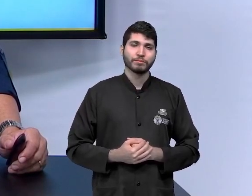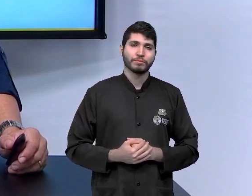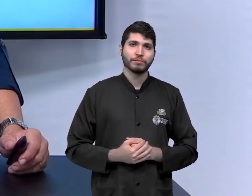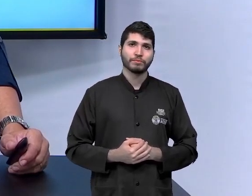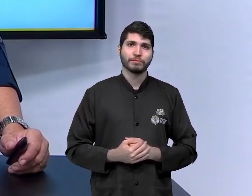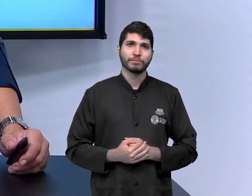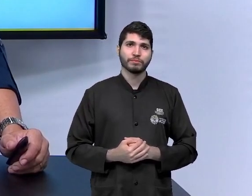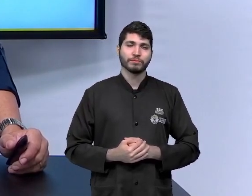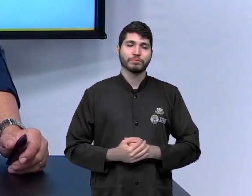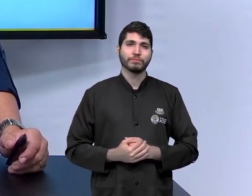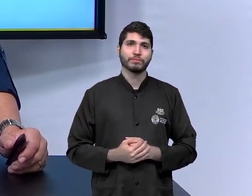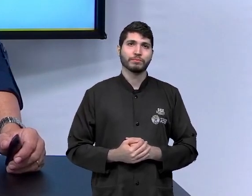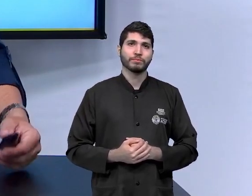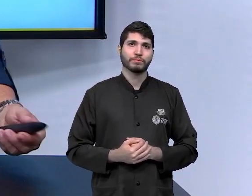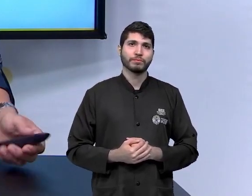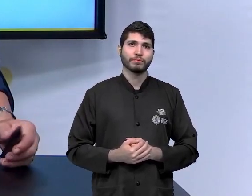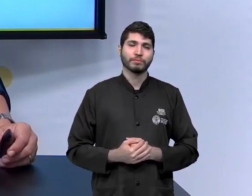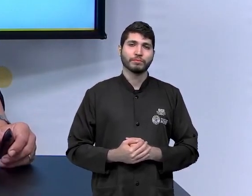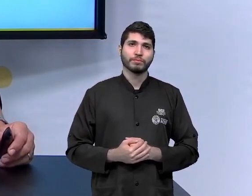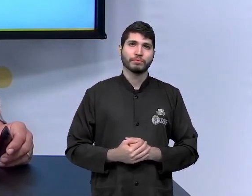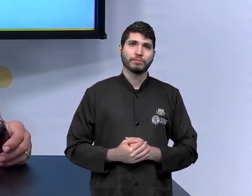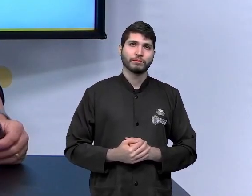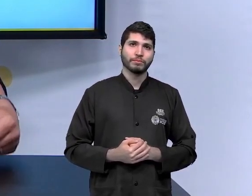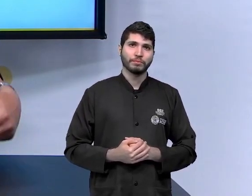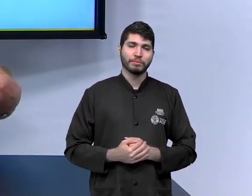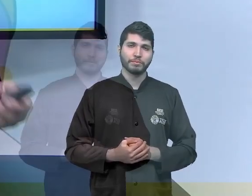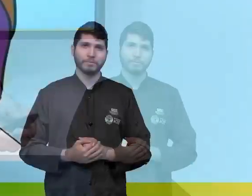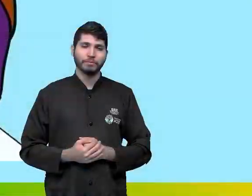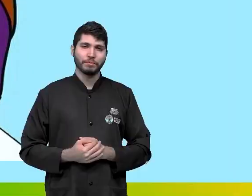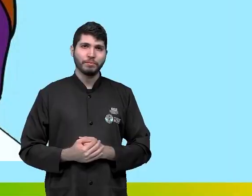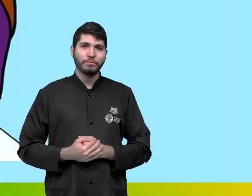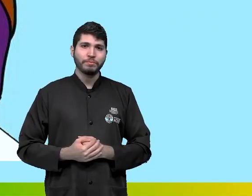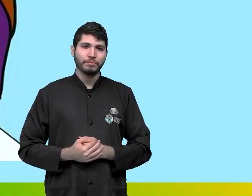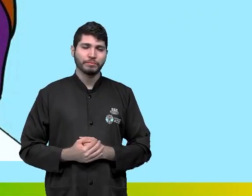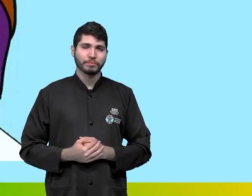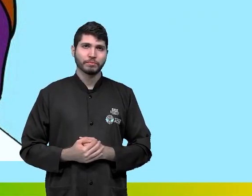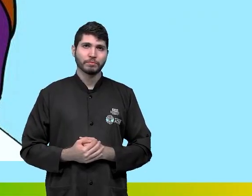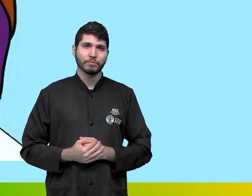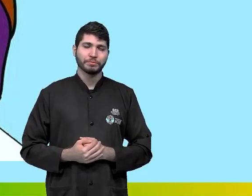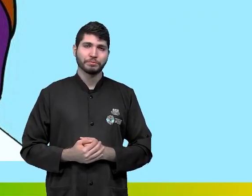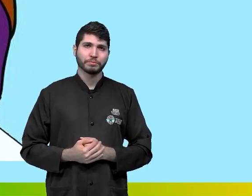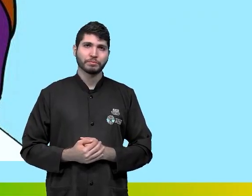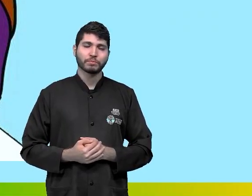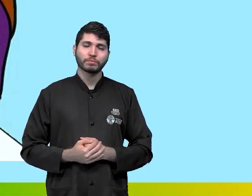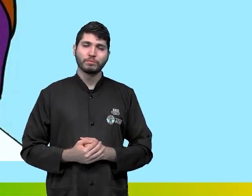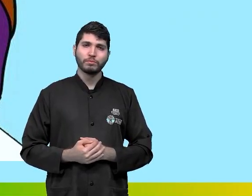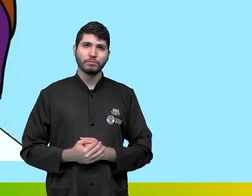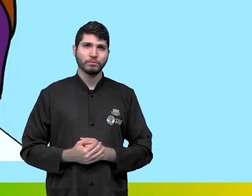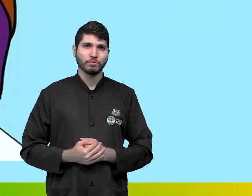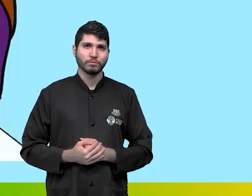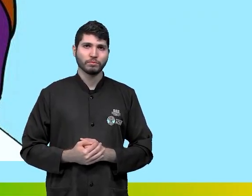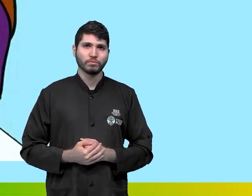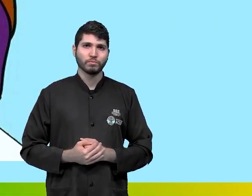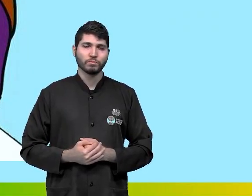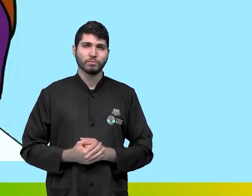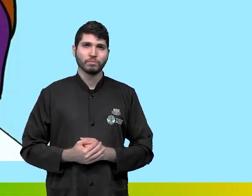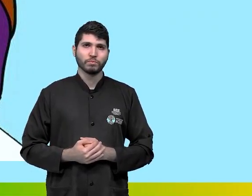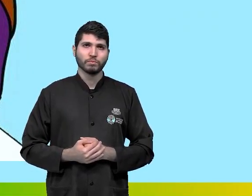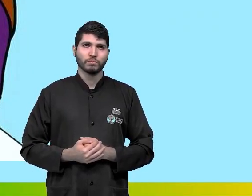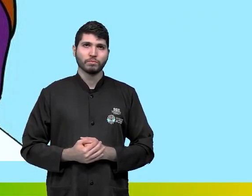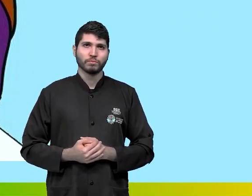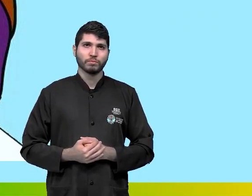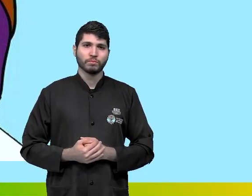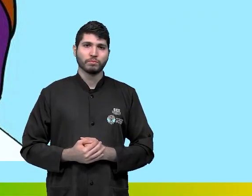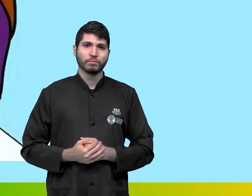o E. Não posso. Aí não existe, né? Você está forçando. É outro exemplo de portunhol. É